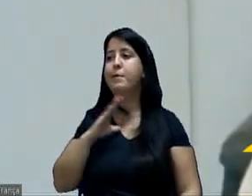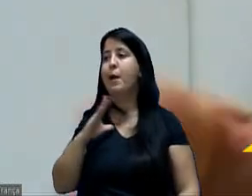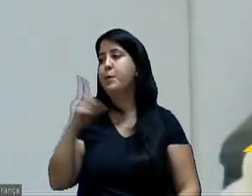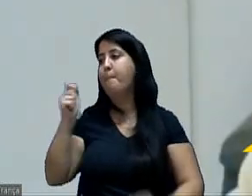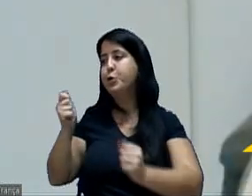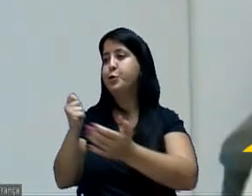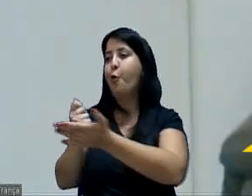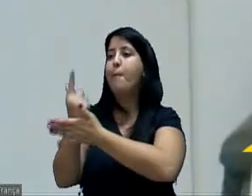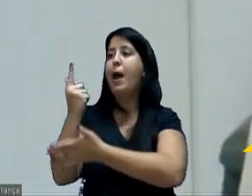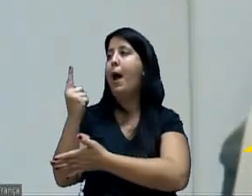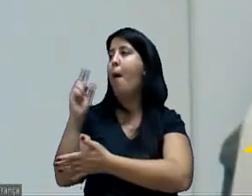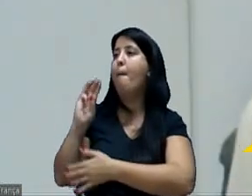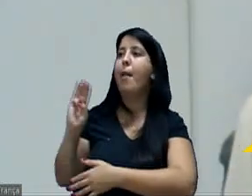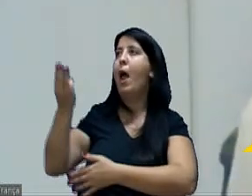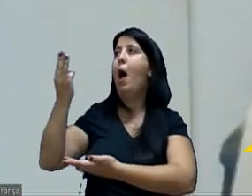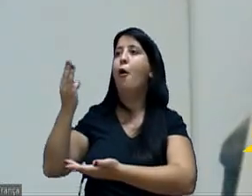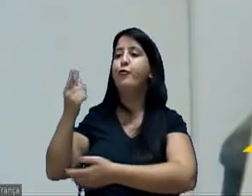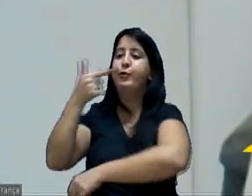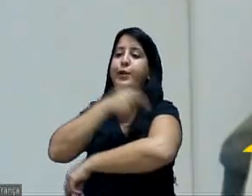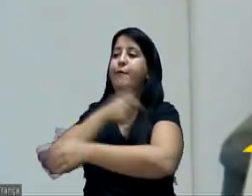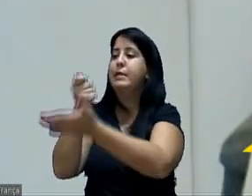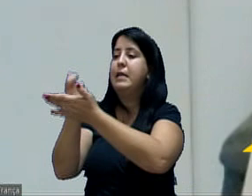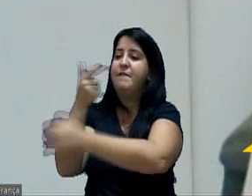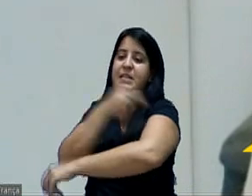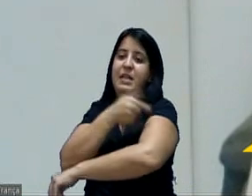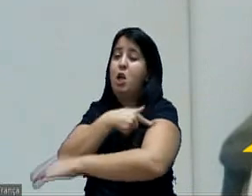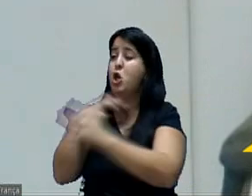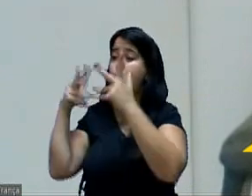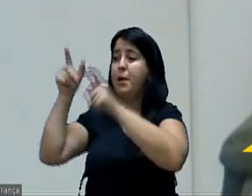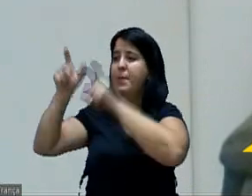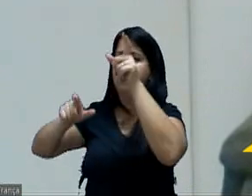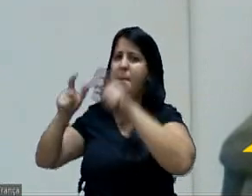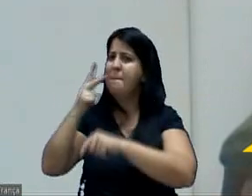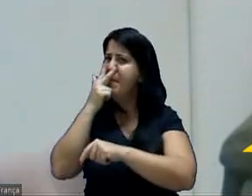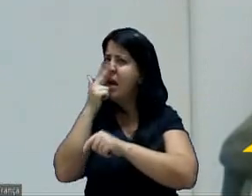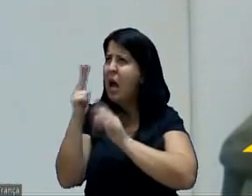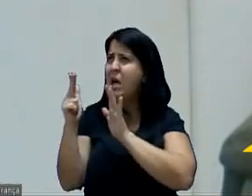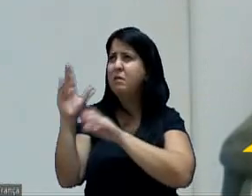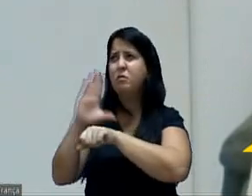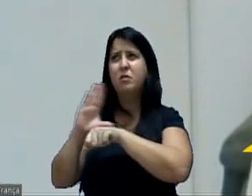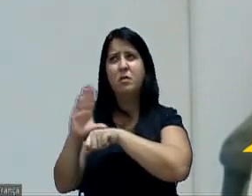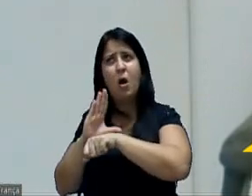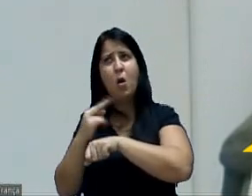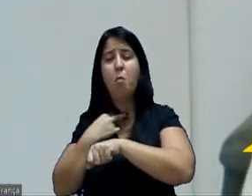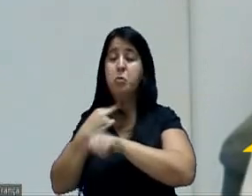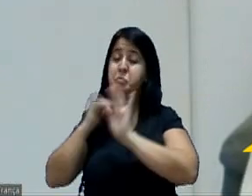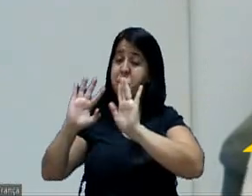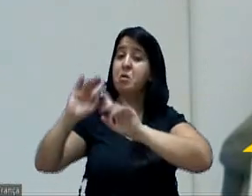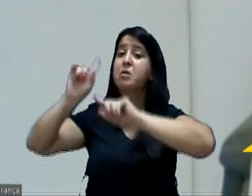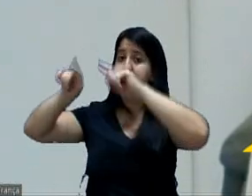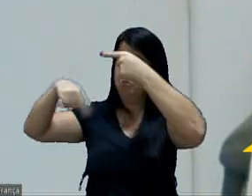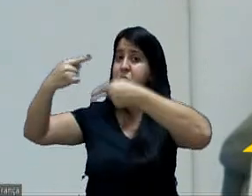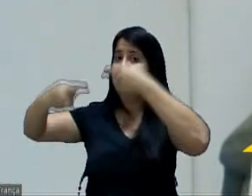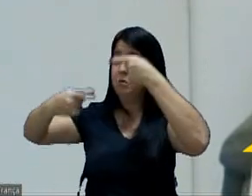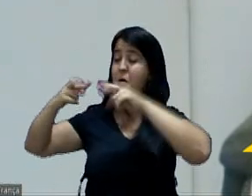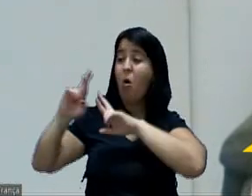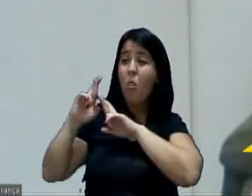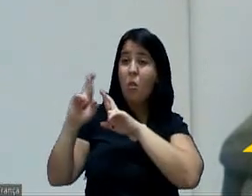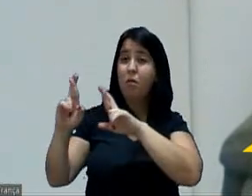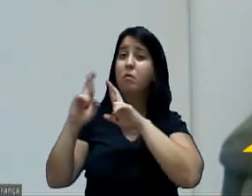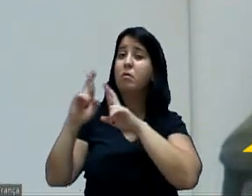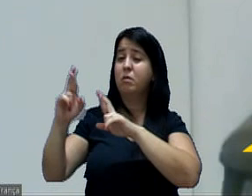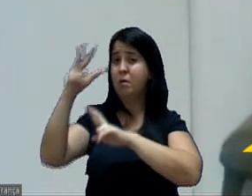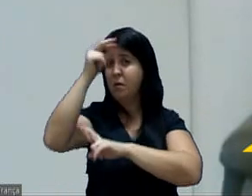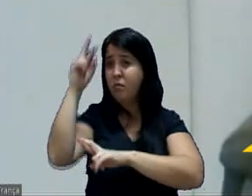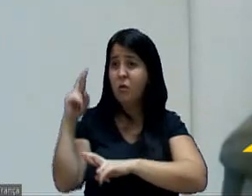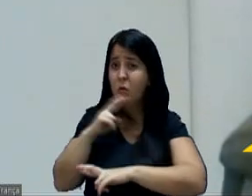vacinas e vacinar toda a sua população. Parece-me que a Constituição não permite isso, mas vamos fazer esse debate lá na frente e vamos torcer que o prefeito Manga